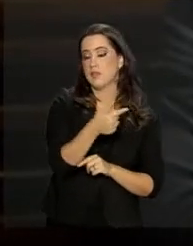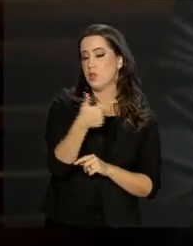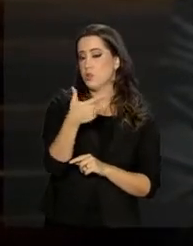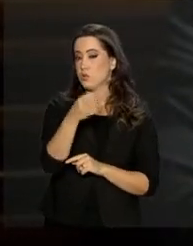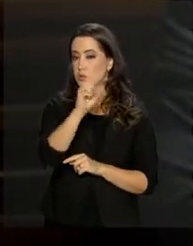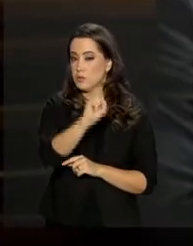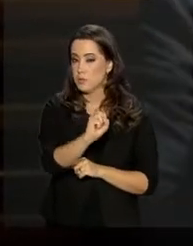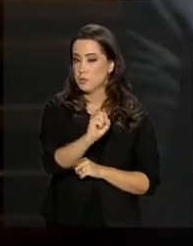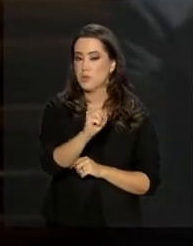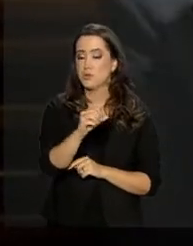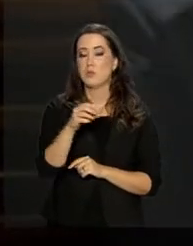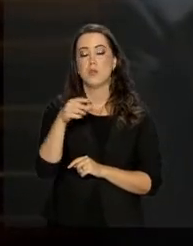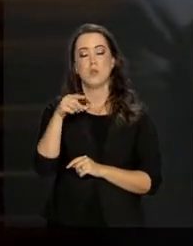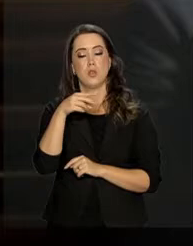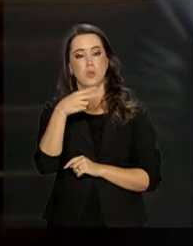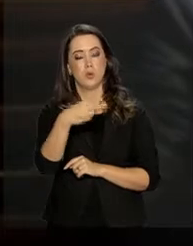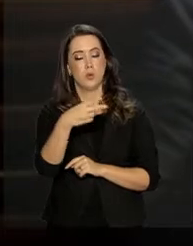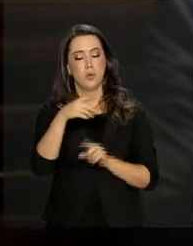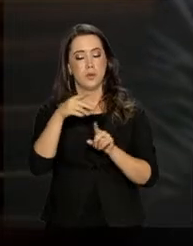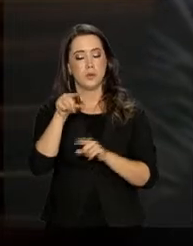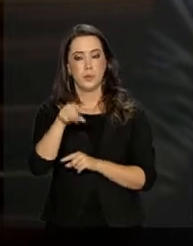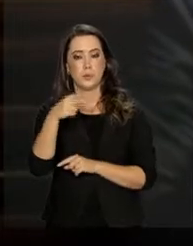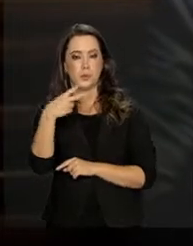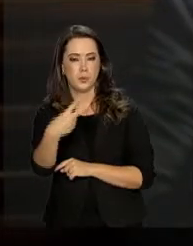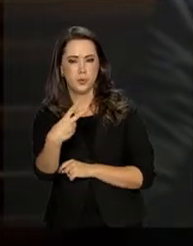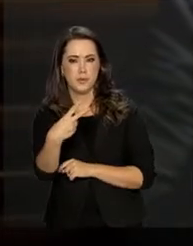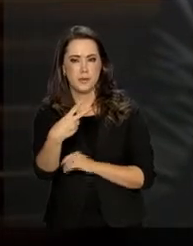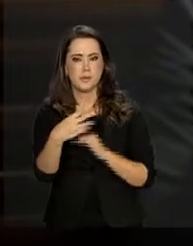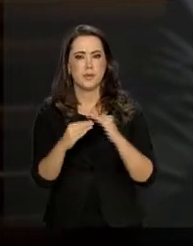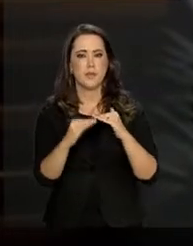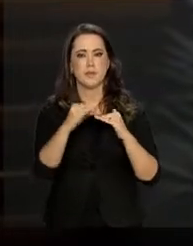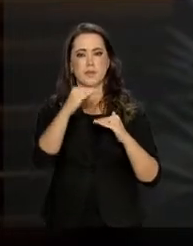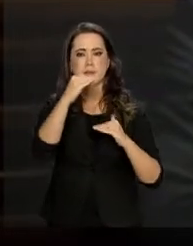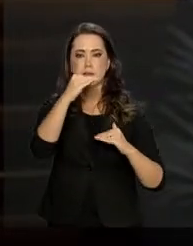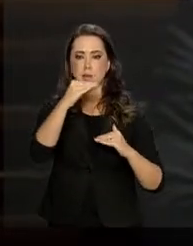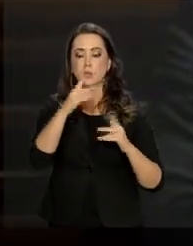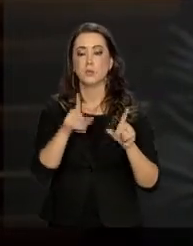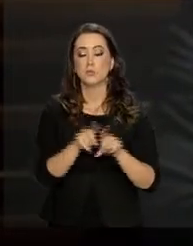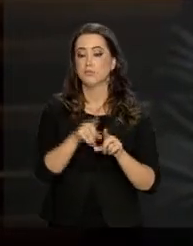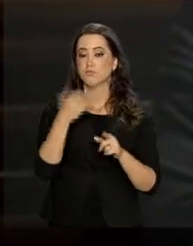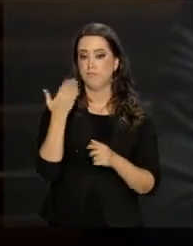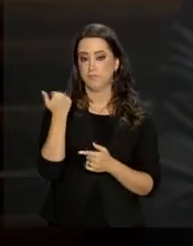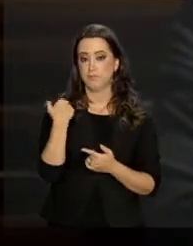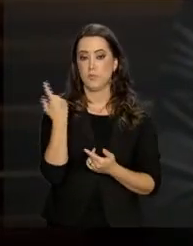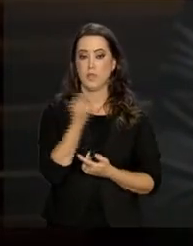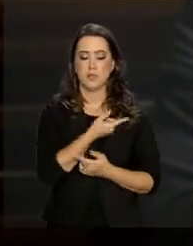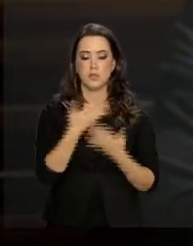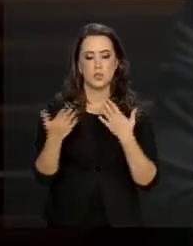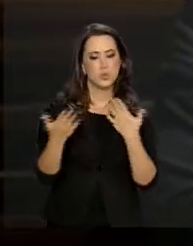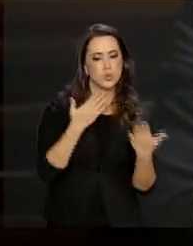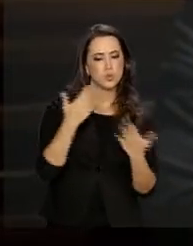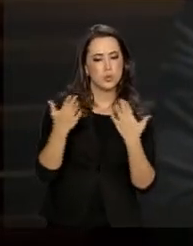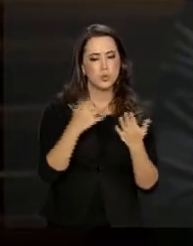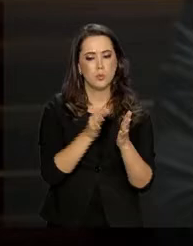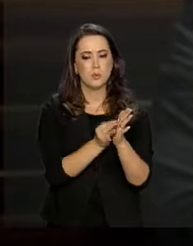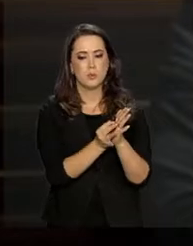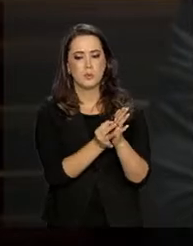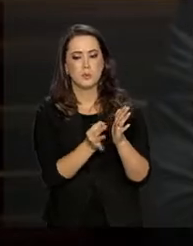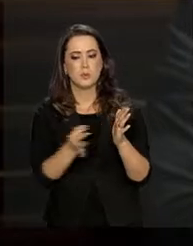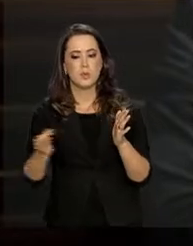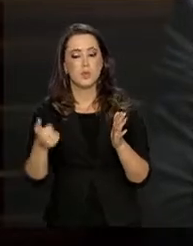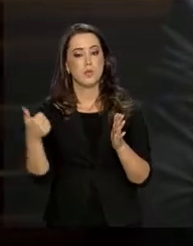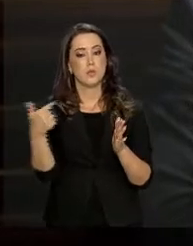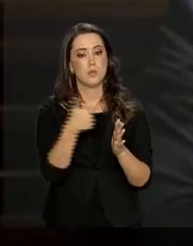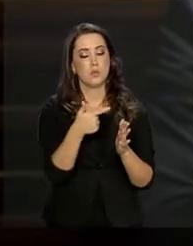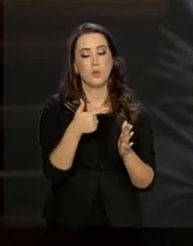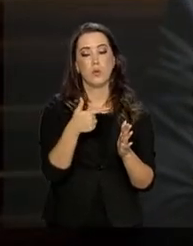E para 2019... A previsão, nós tivemos um crescimento no terceiro trimestre 0,8. Se nós anualizarmos e para 12 meses,